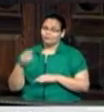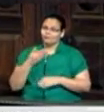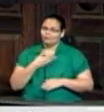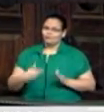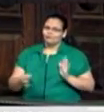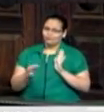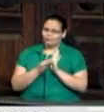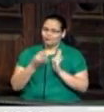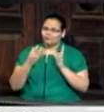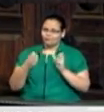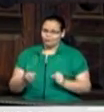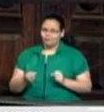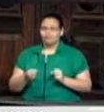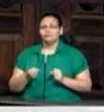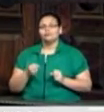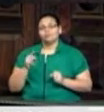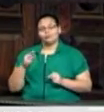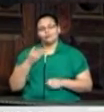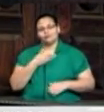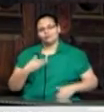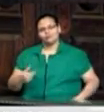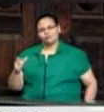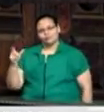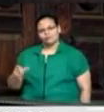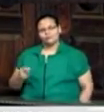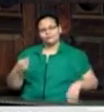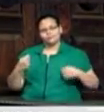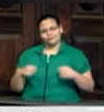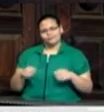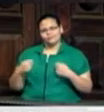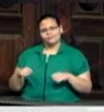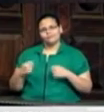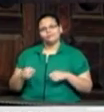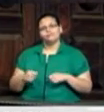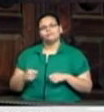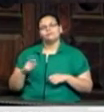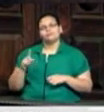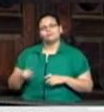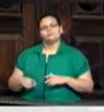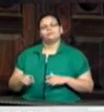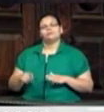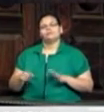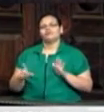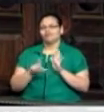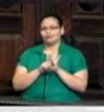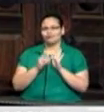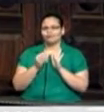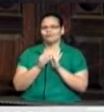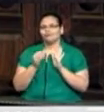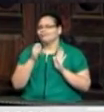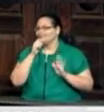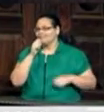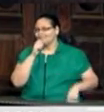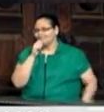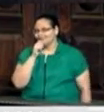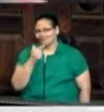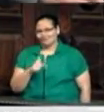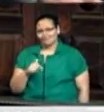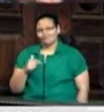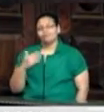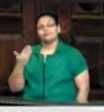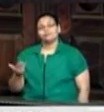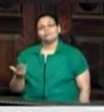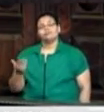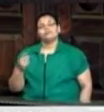aí precisava o governo regulamentar a matéria. Não regulamentava.